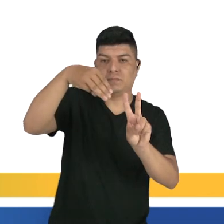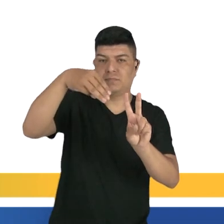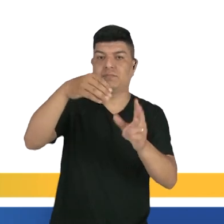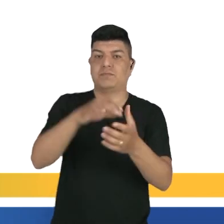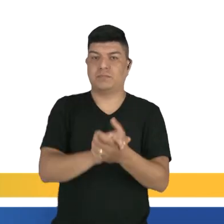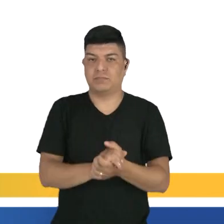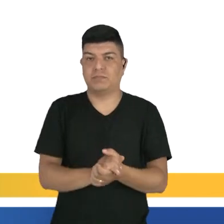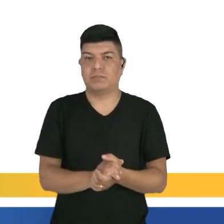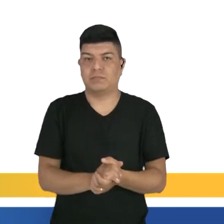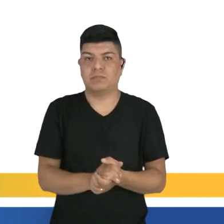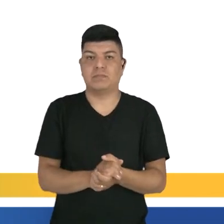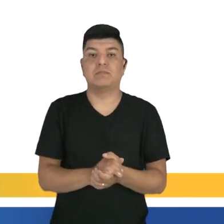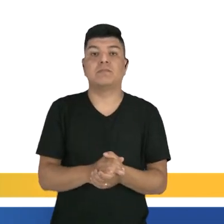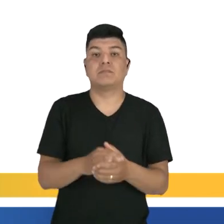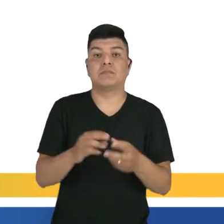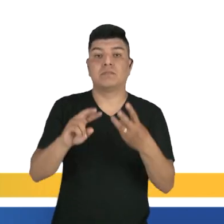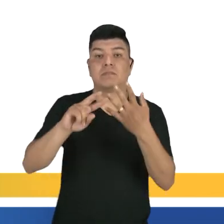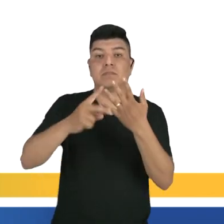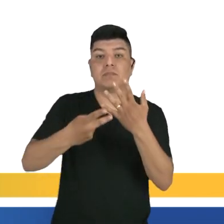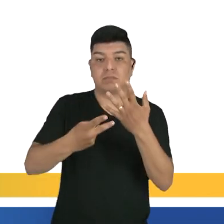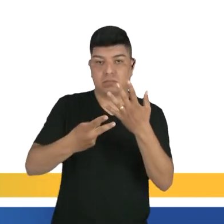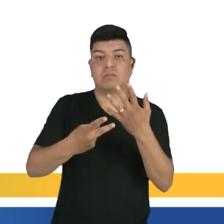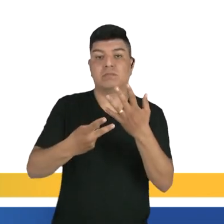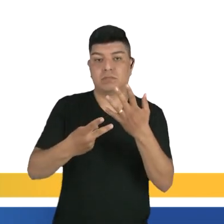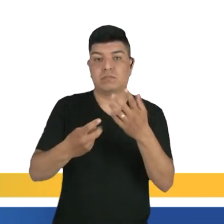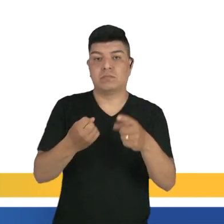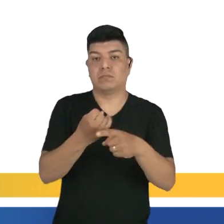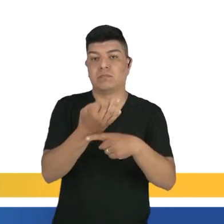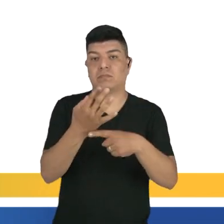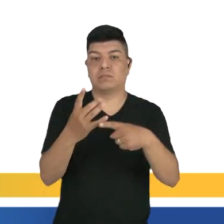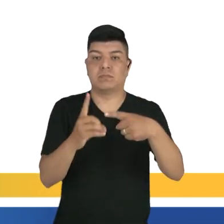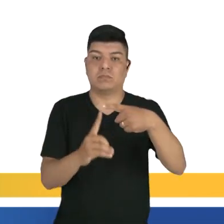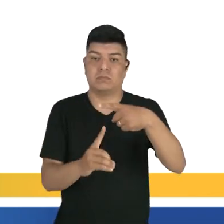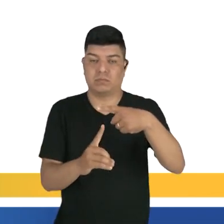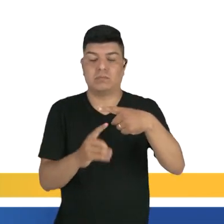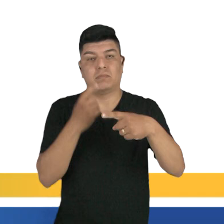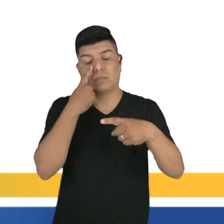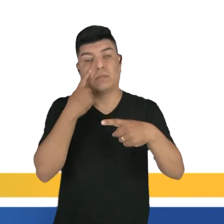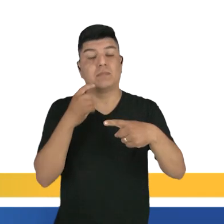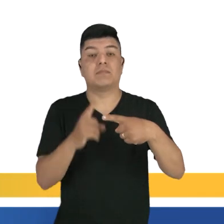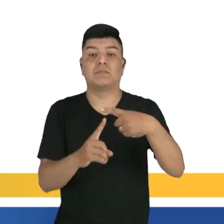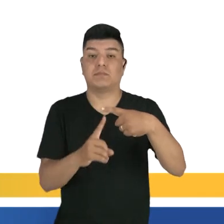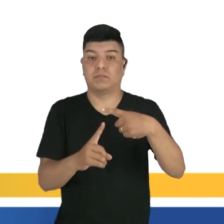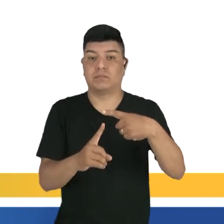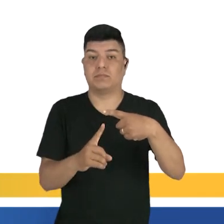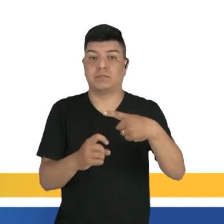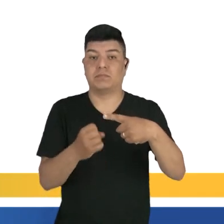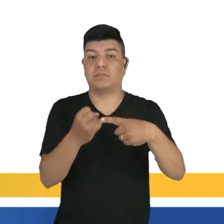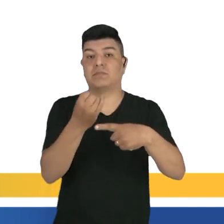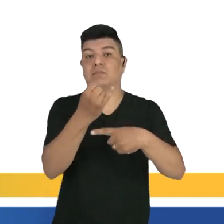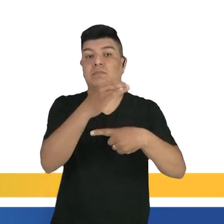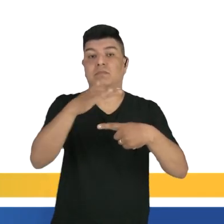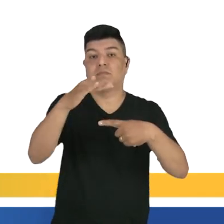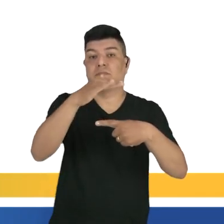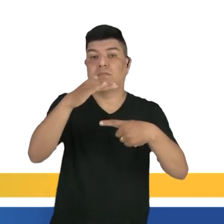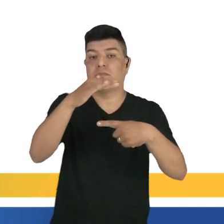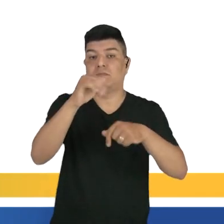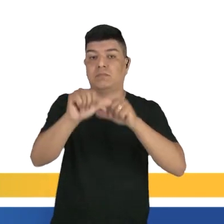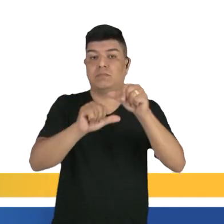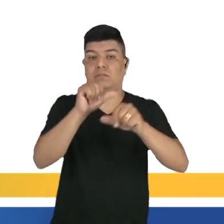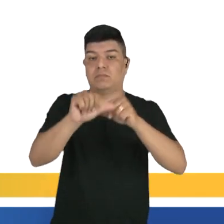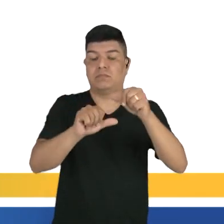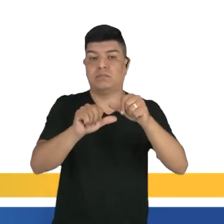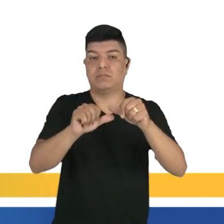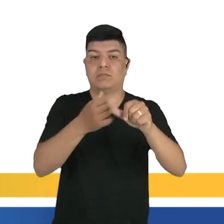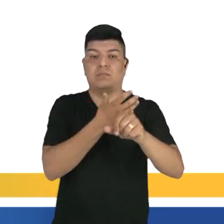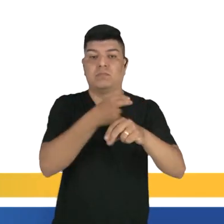seja, a potência com expoente fracionário ela vira uma raiz, sendo que o denominador do expoente vira índice